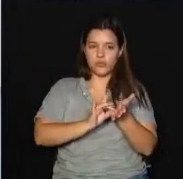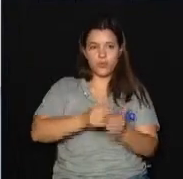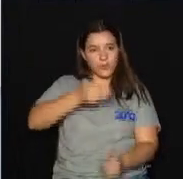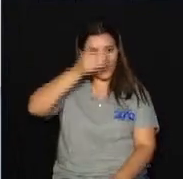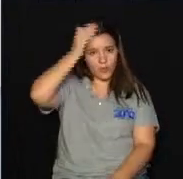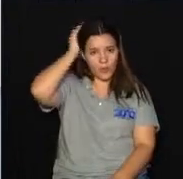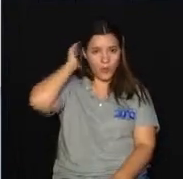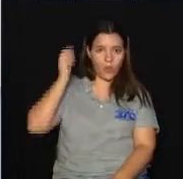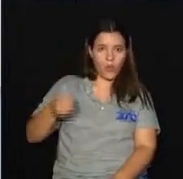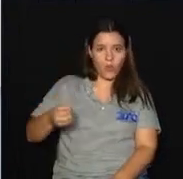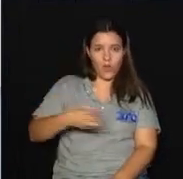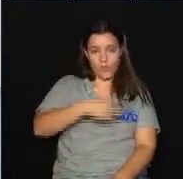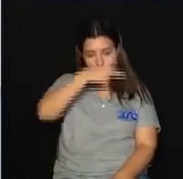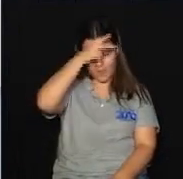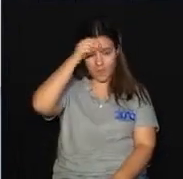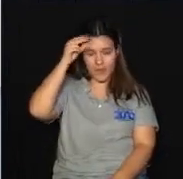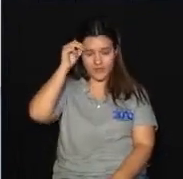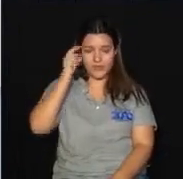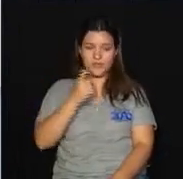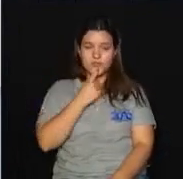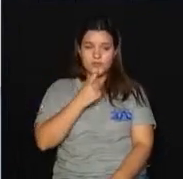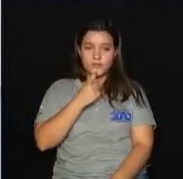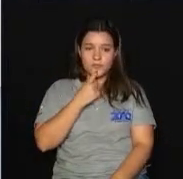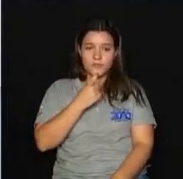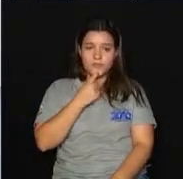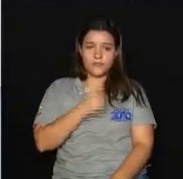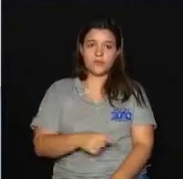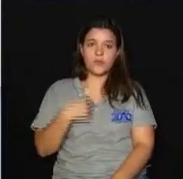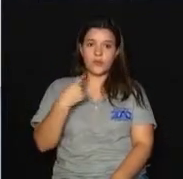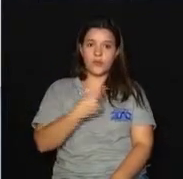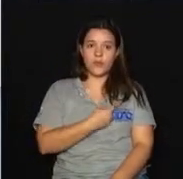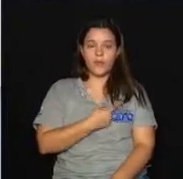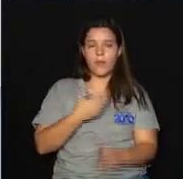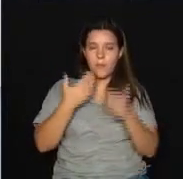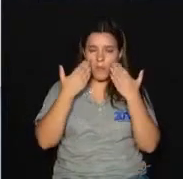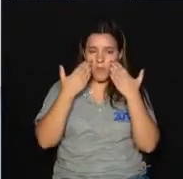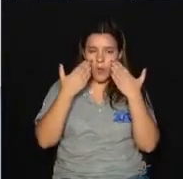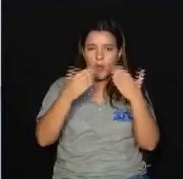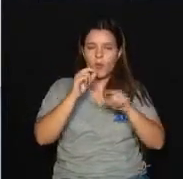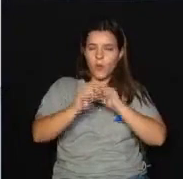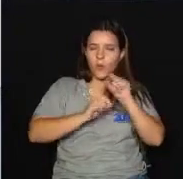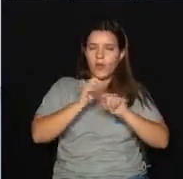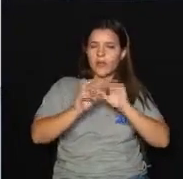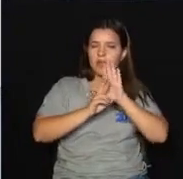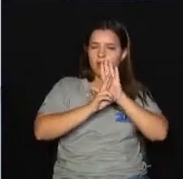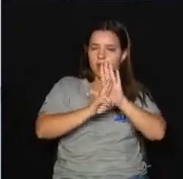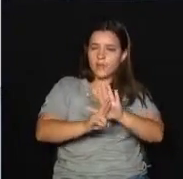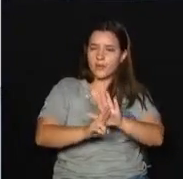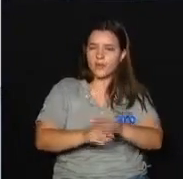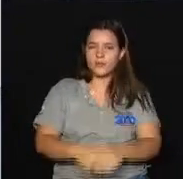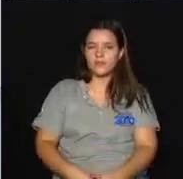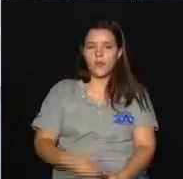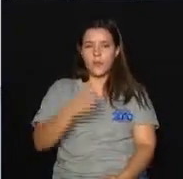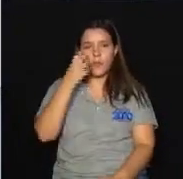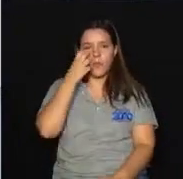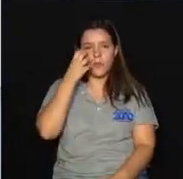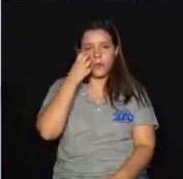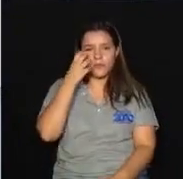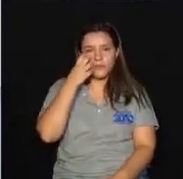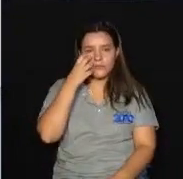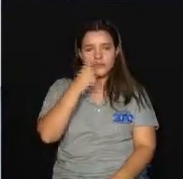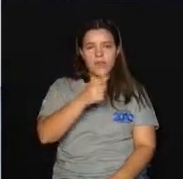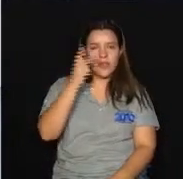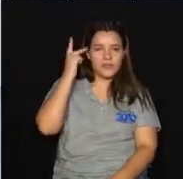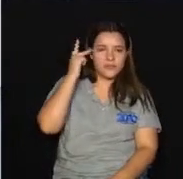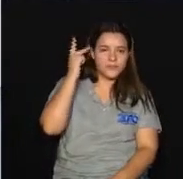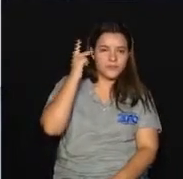Saad, prefeito da cidade de Campinas. A gente vai abordar também, né, o que representa Bruno Covas, do PSDB, na cidade